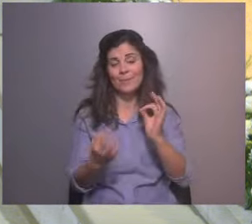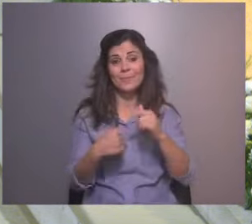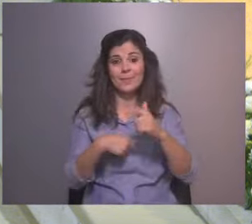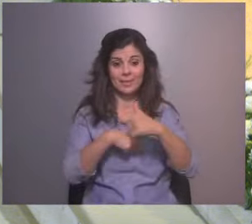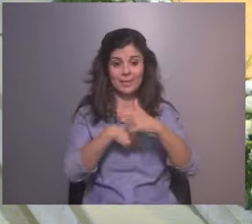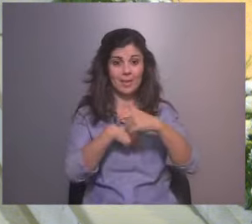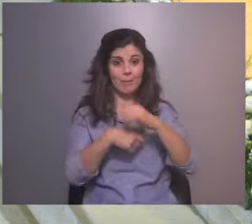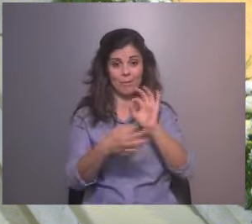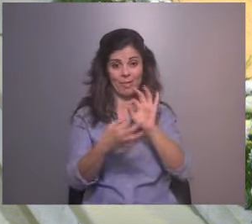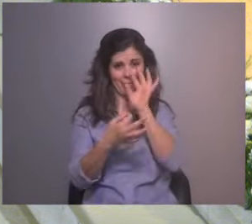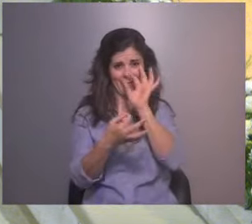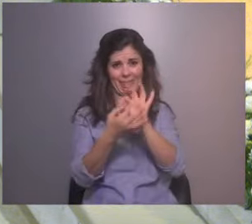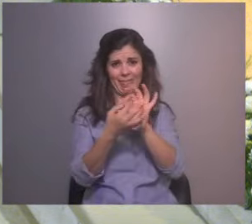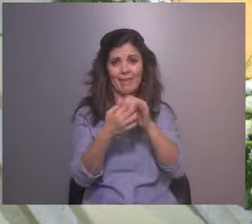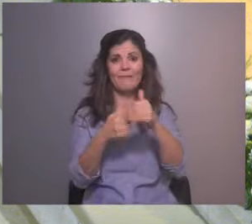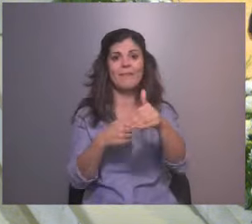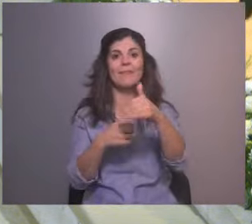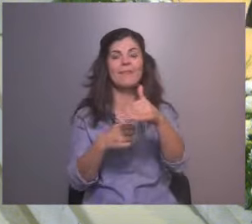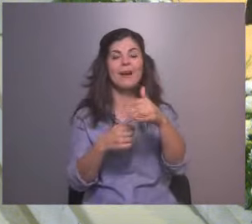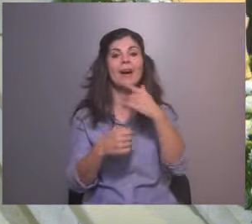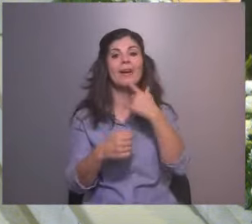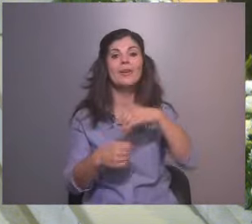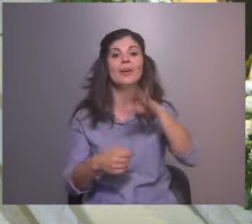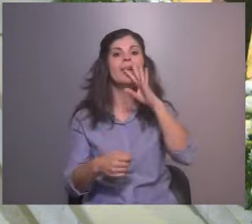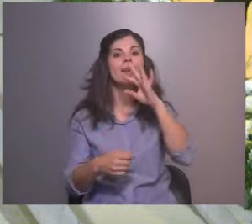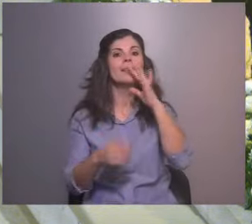Irmãos e irmãs,